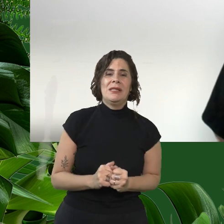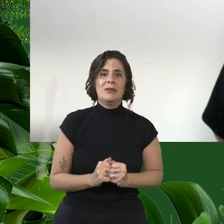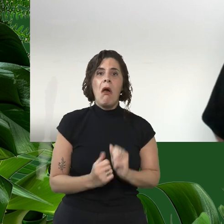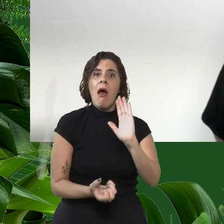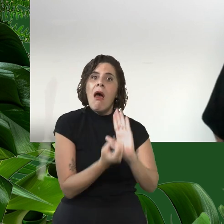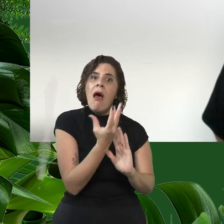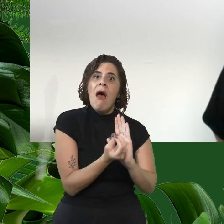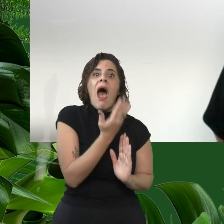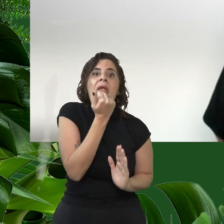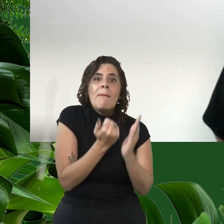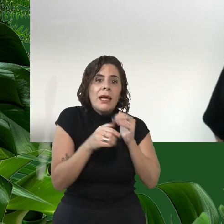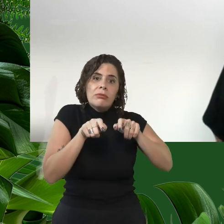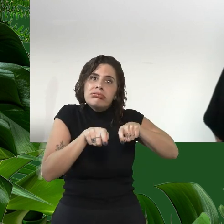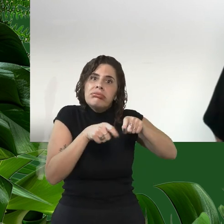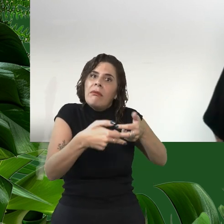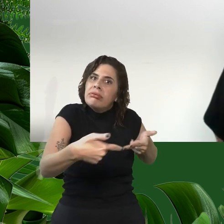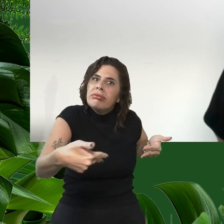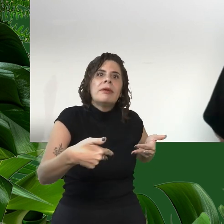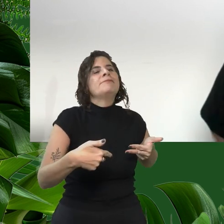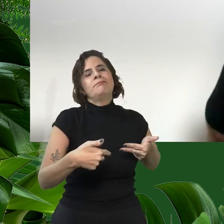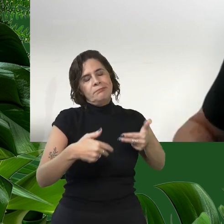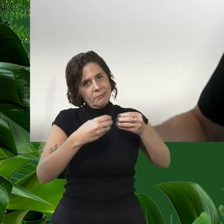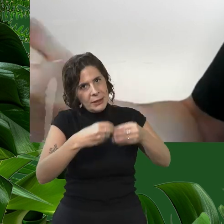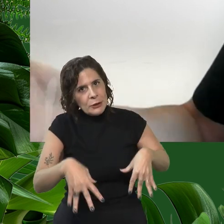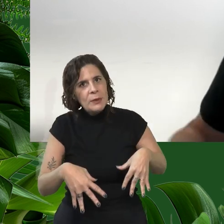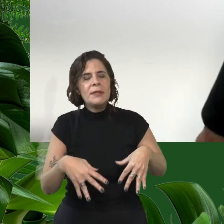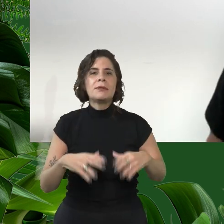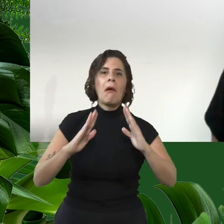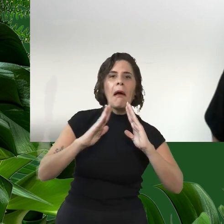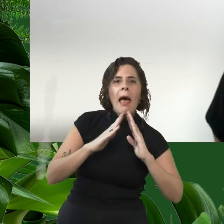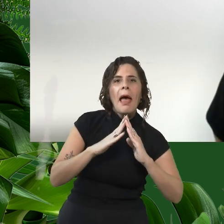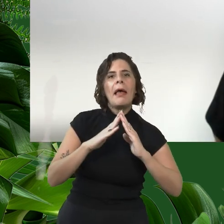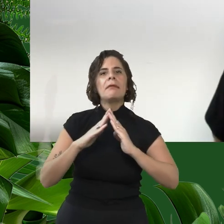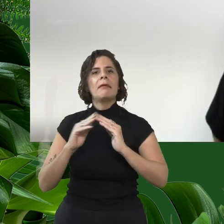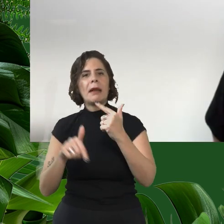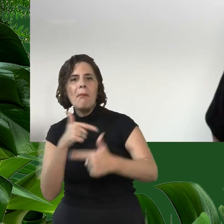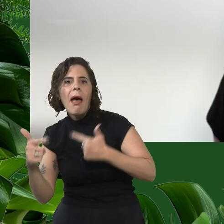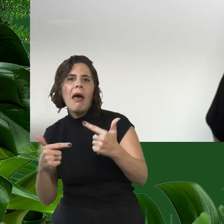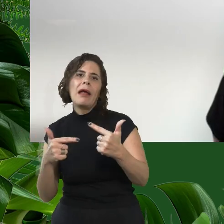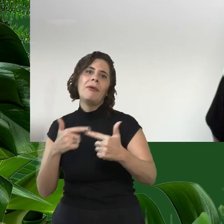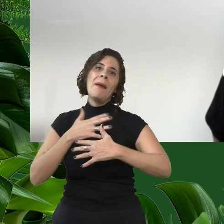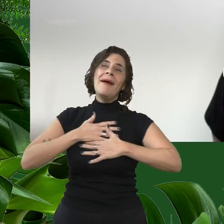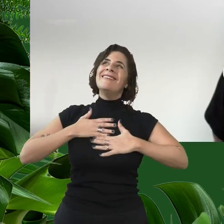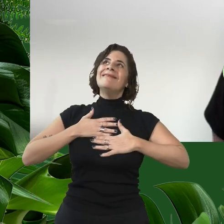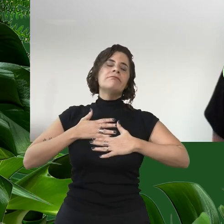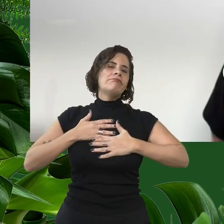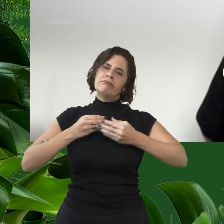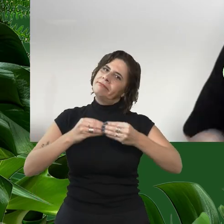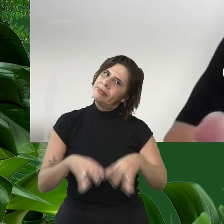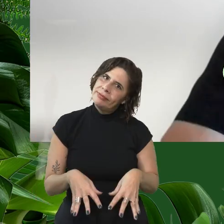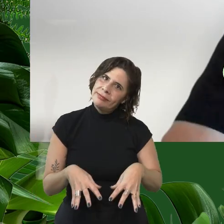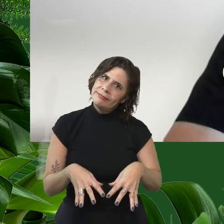bem-estar das pessoas, a habitação, trabalho, tudo acaba sendo. E a biodiversidade também é bem impactada.